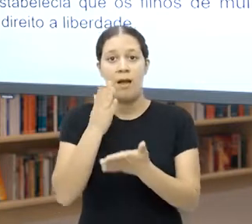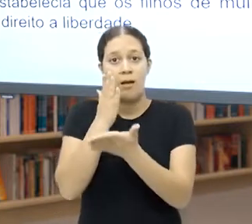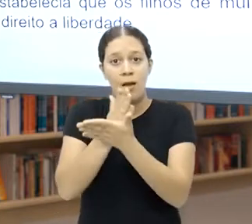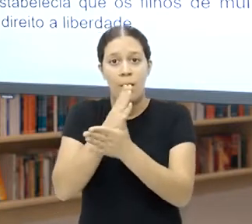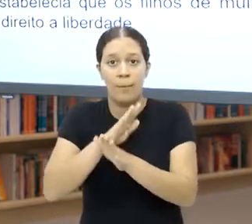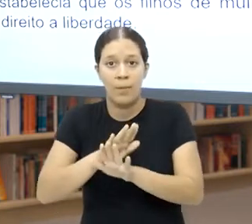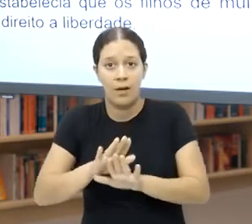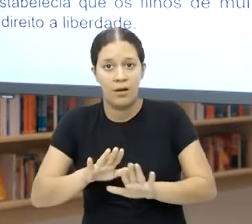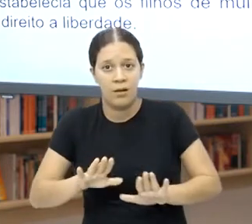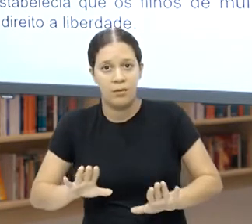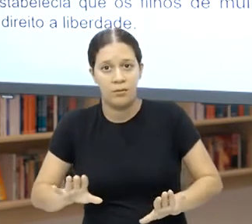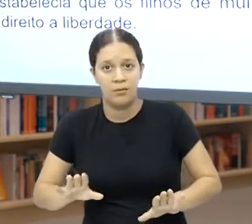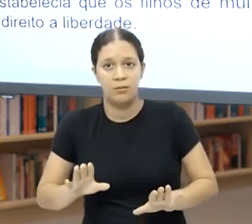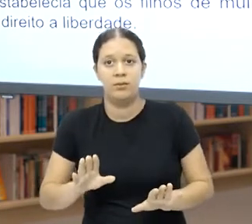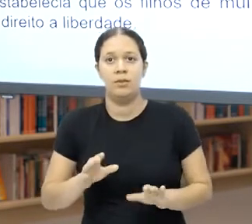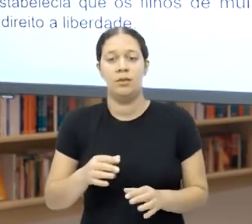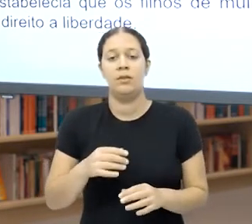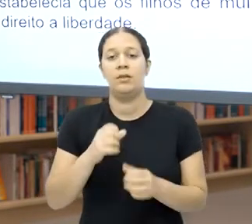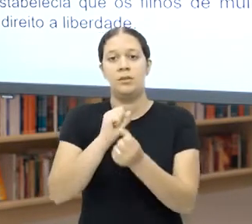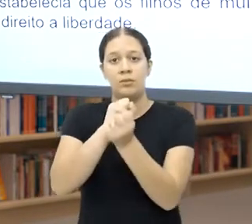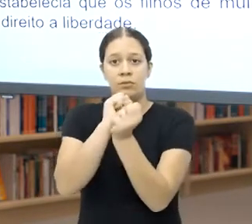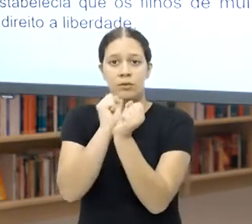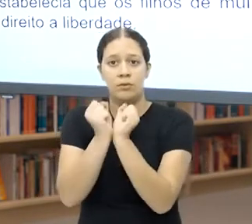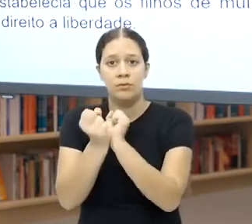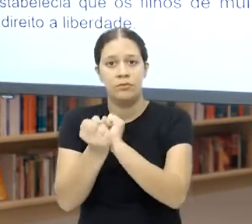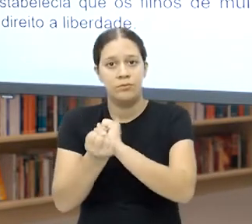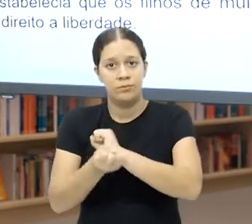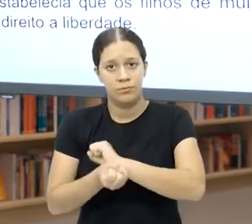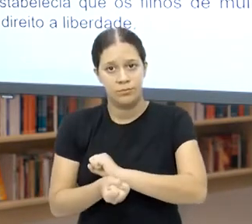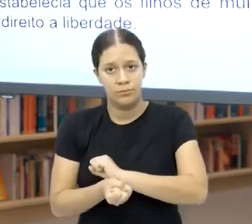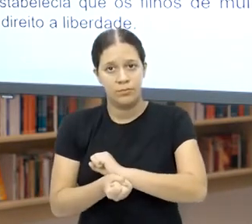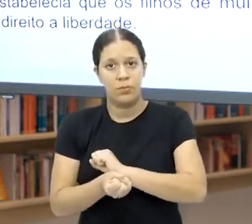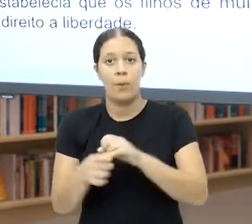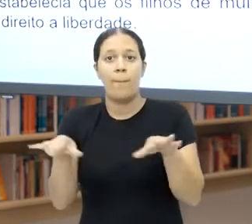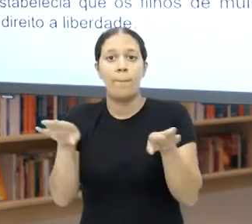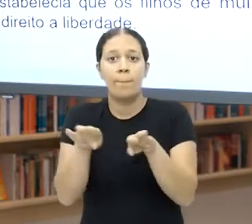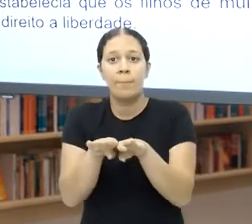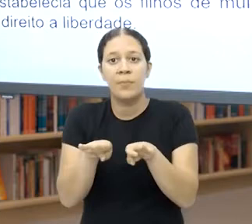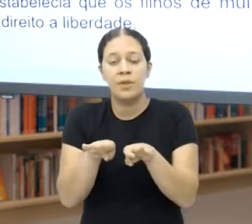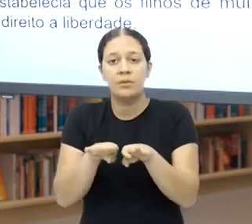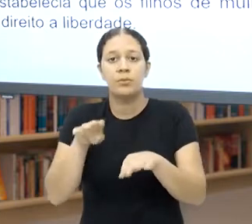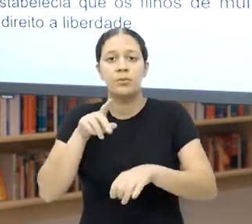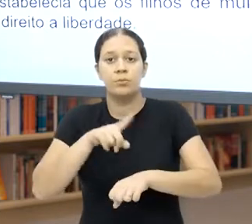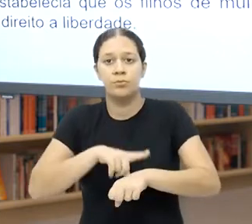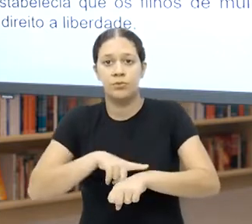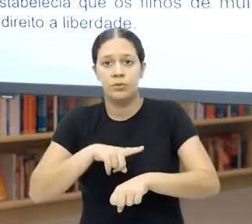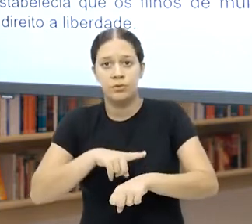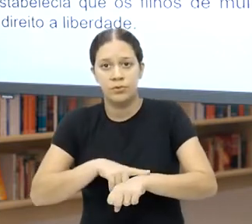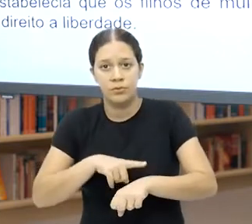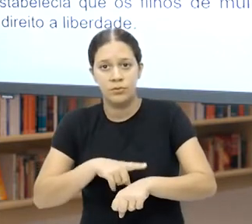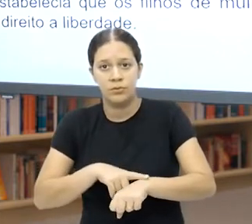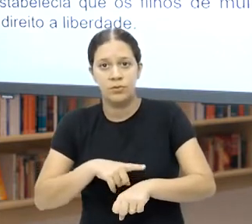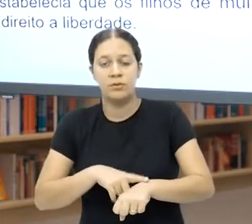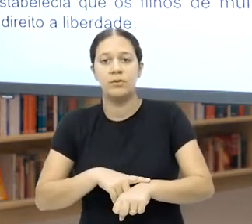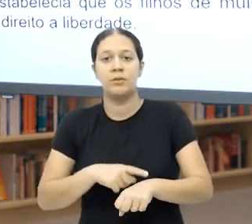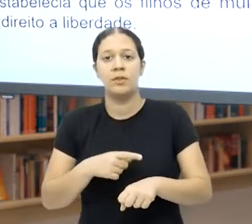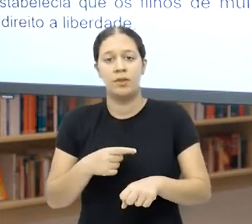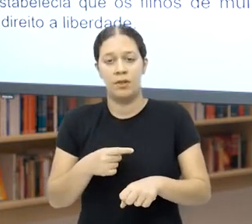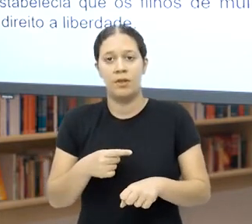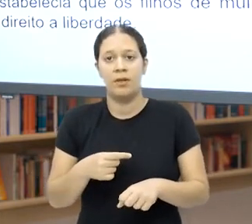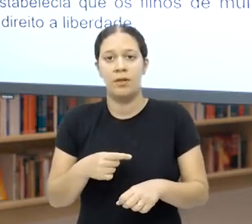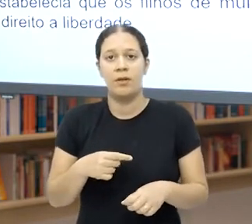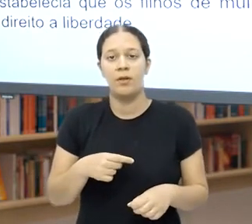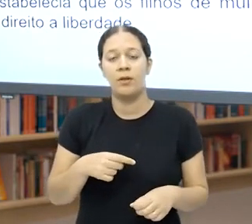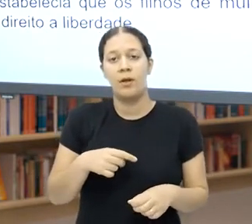romper com o escravismo. E, ao mesmo tempo, precisa abrir essa exportação do